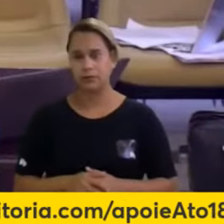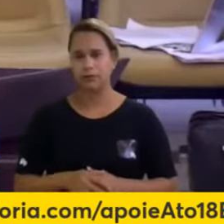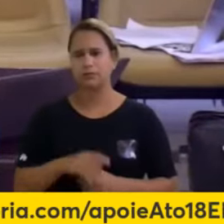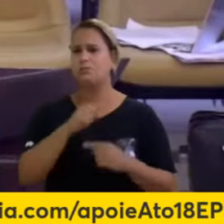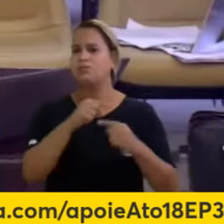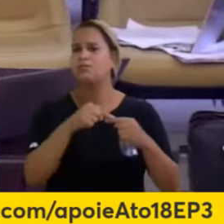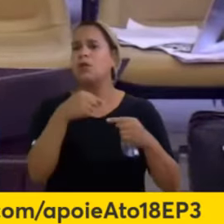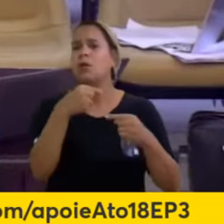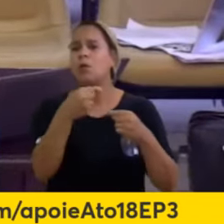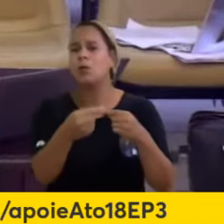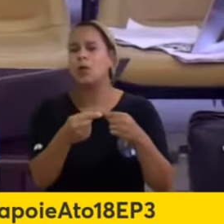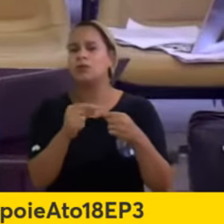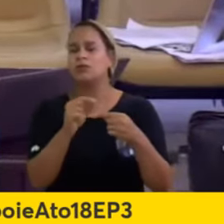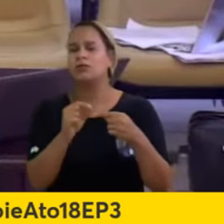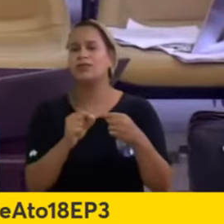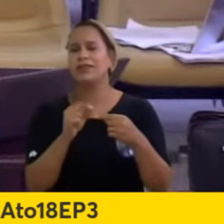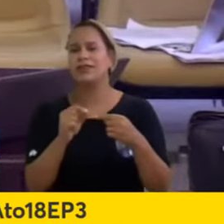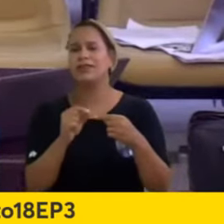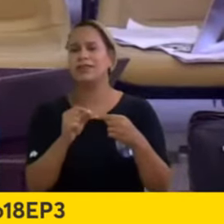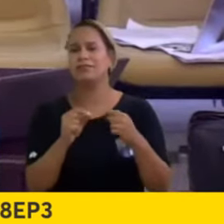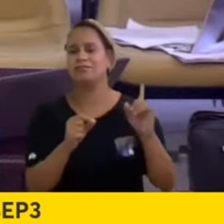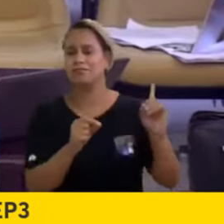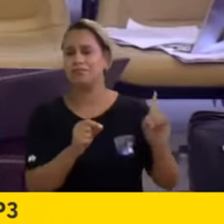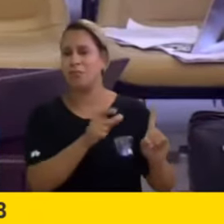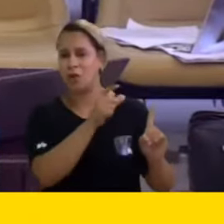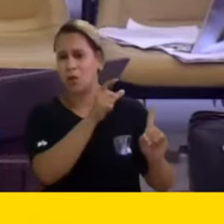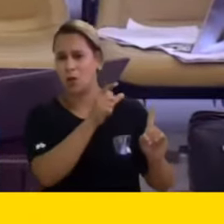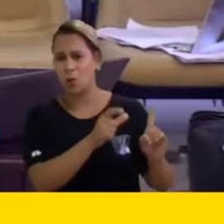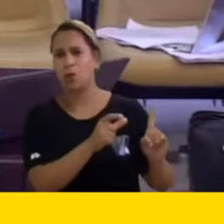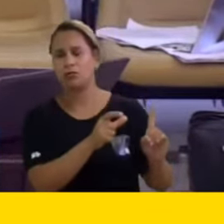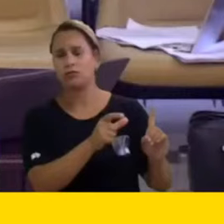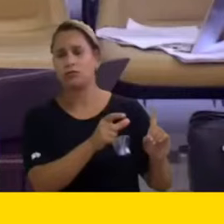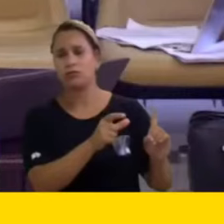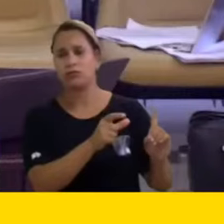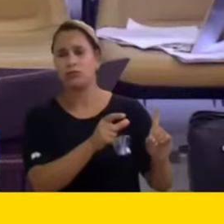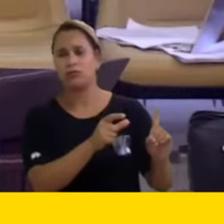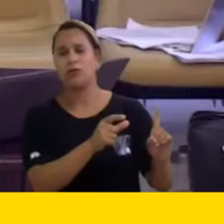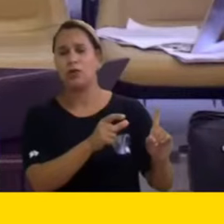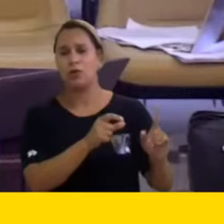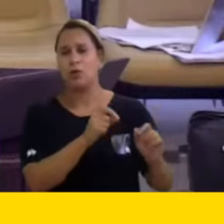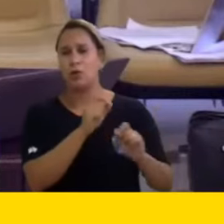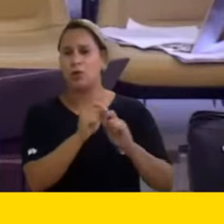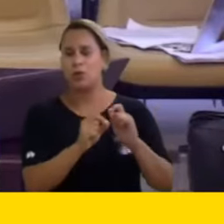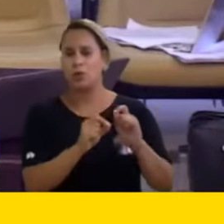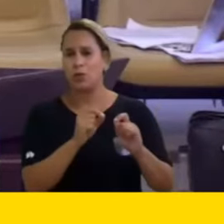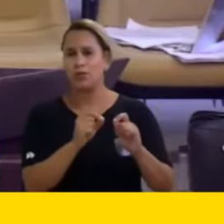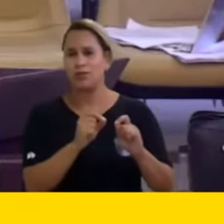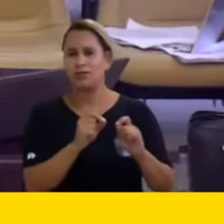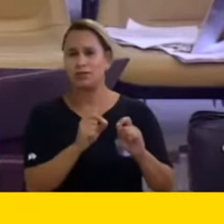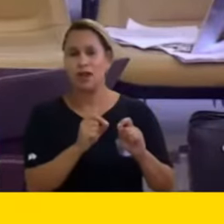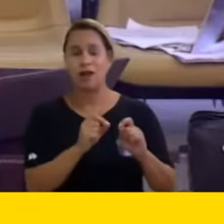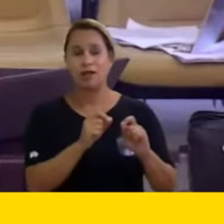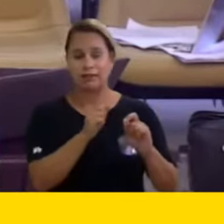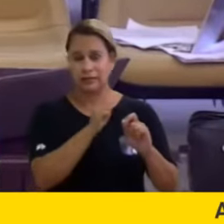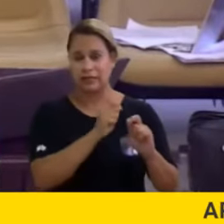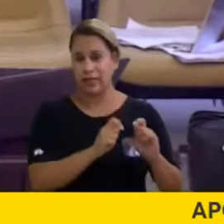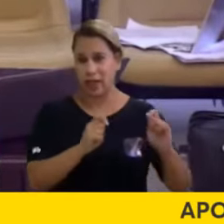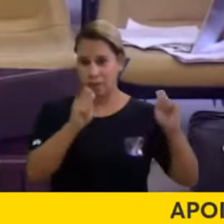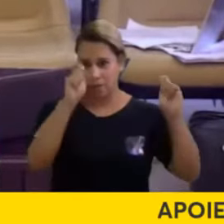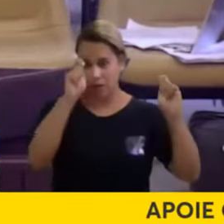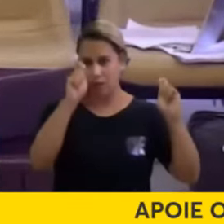ele traído pelo podemos vai para São Paulo para ser candidato ao Senado faz campanha só em São Paulo Não Pisa um dia no